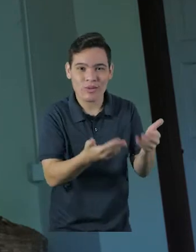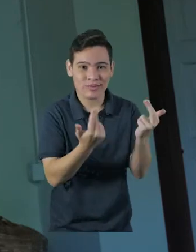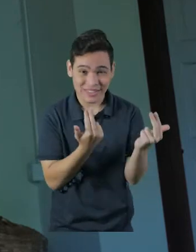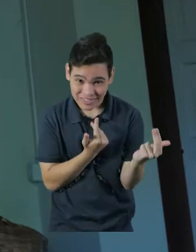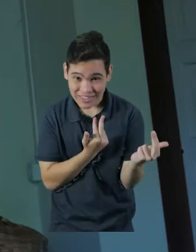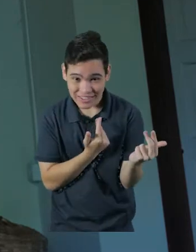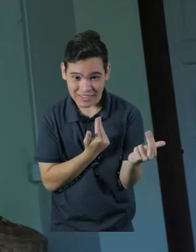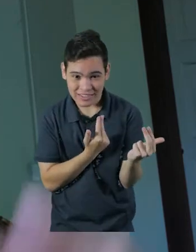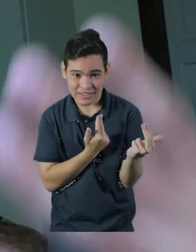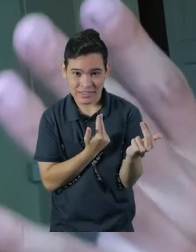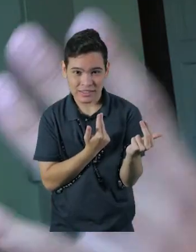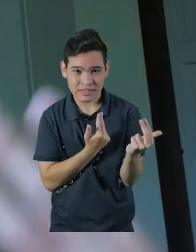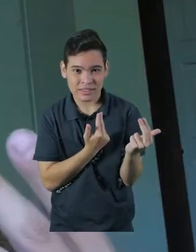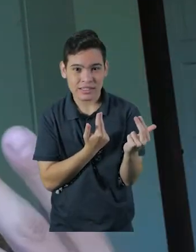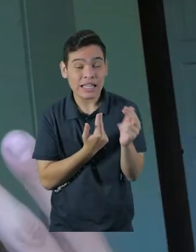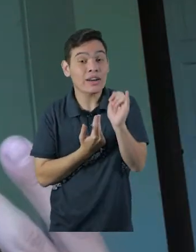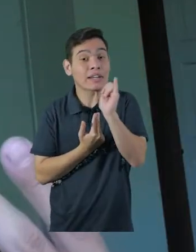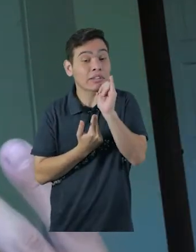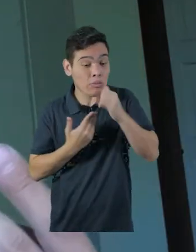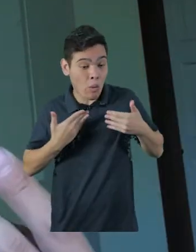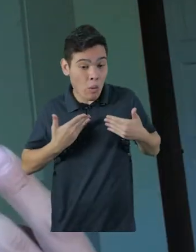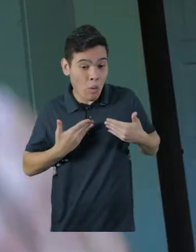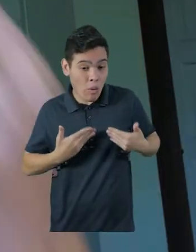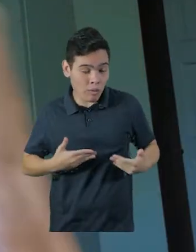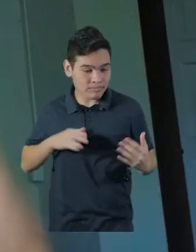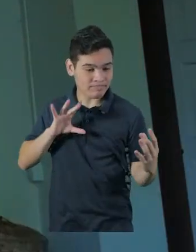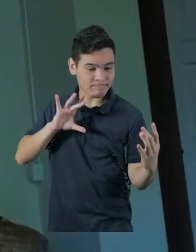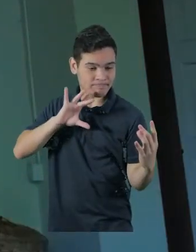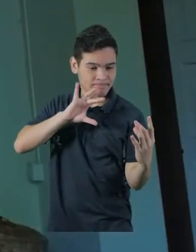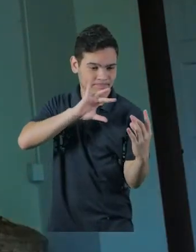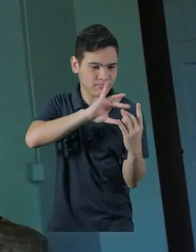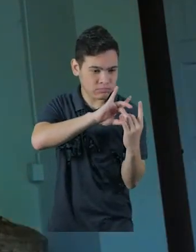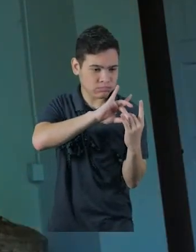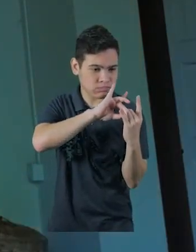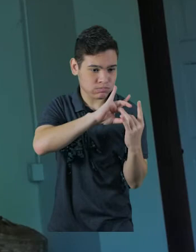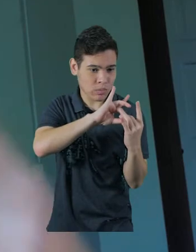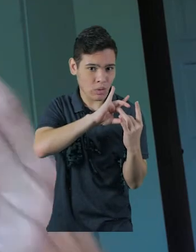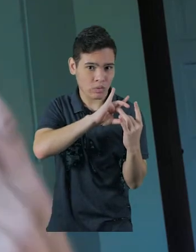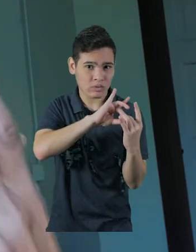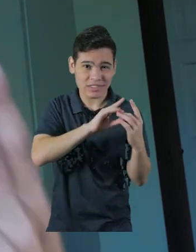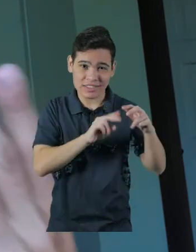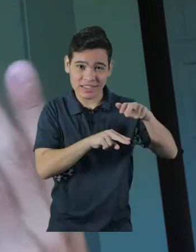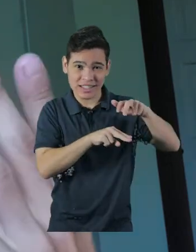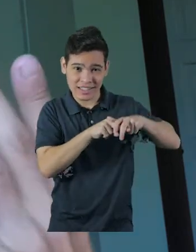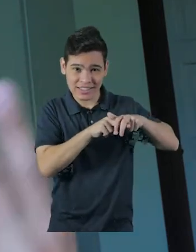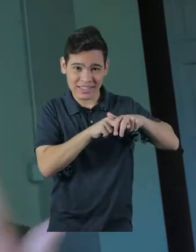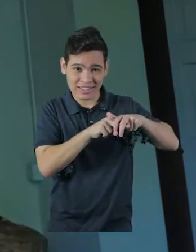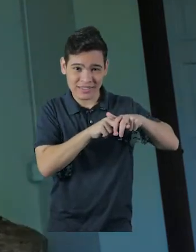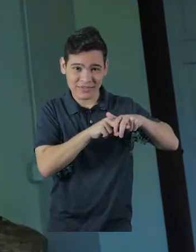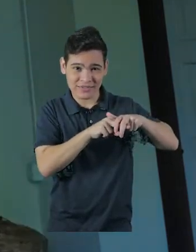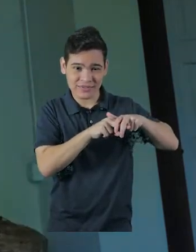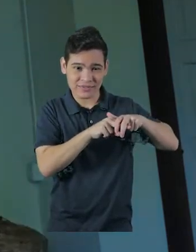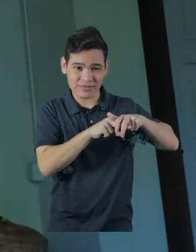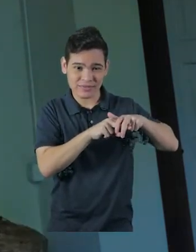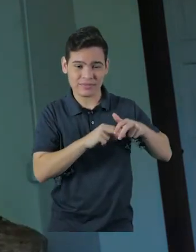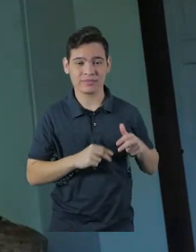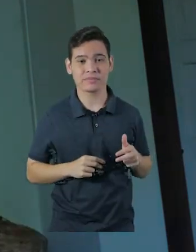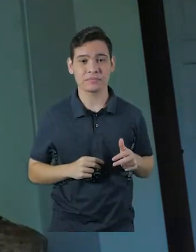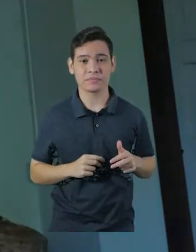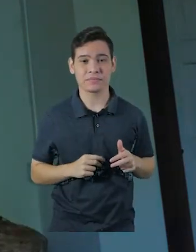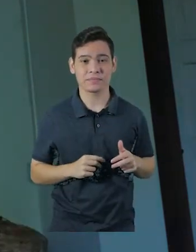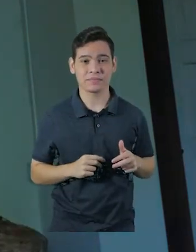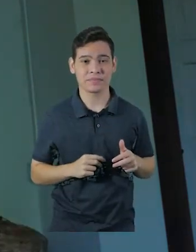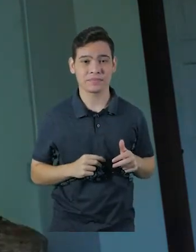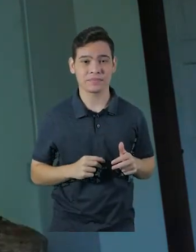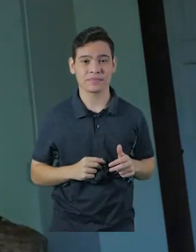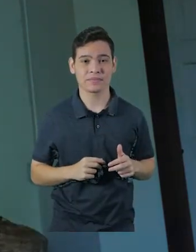e dialogar a nossa fisicalidade, os vetores que transmitem o nosso peso para o chão,